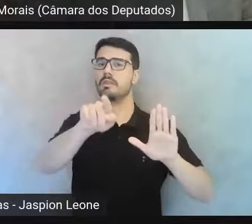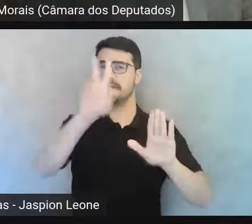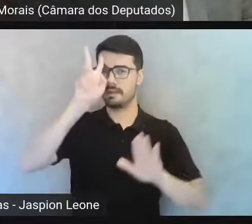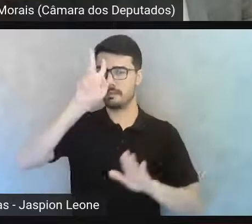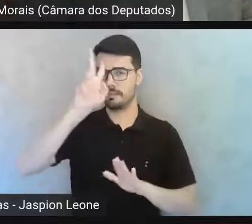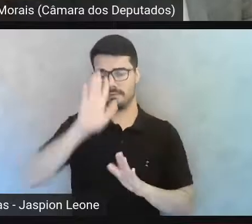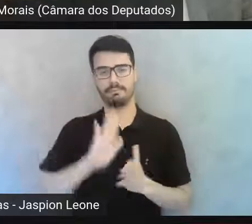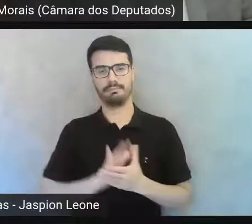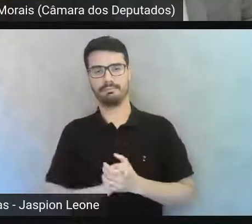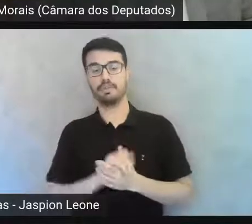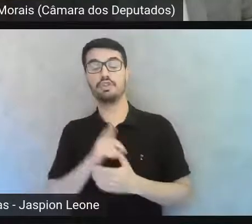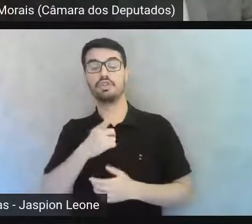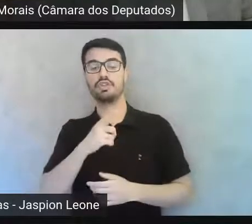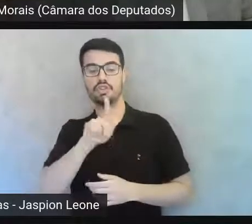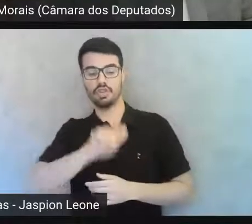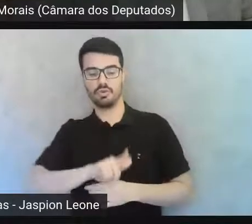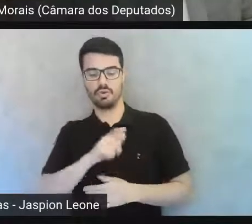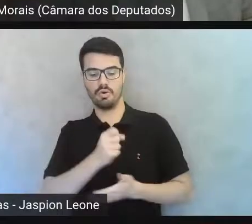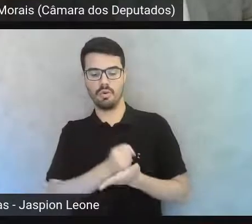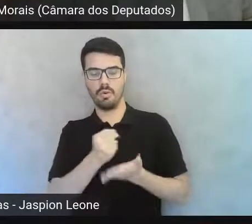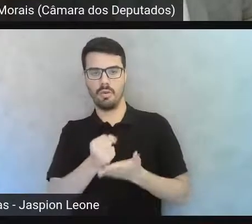com